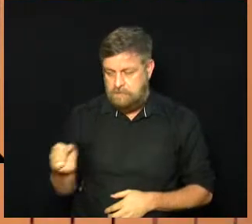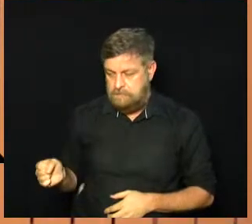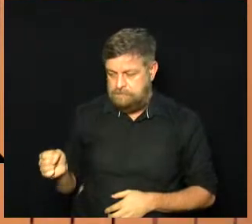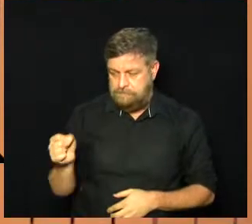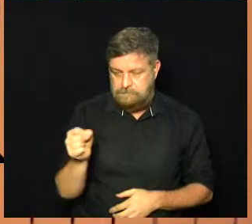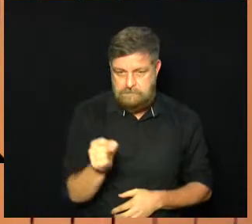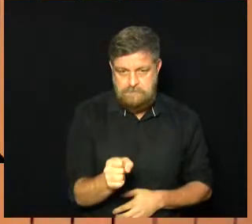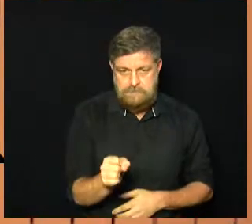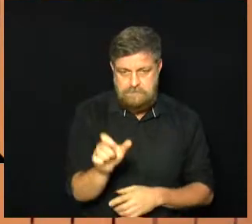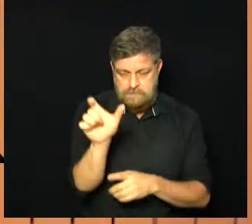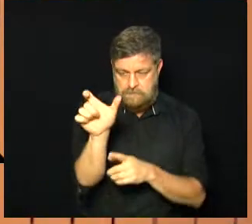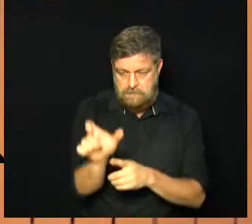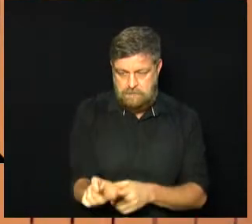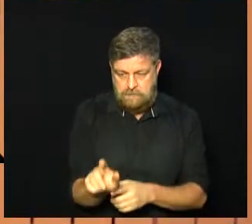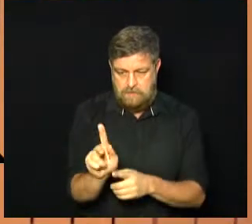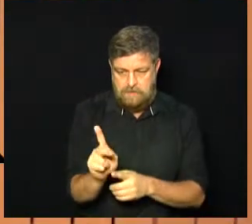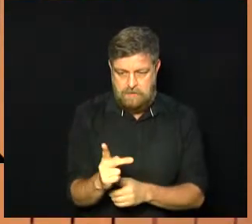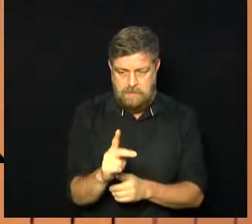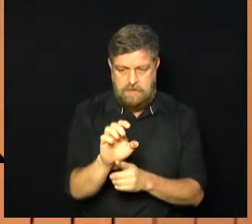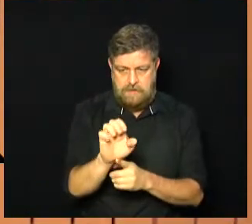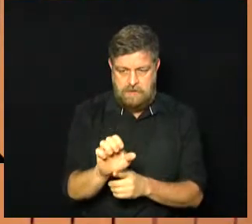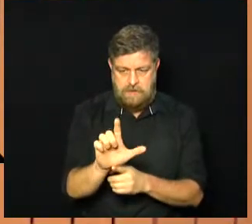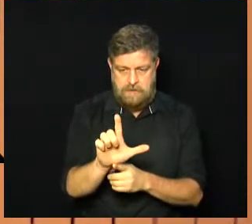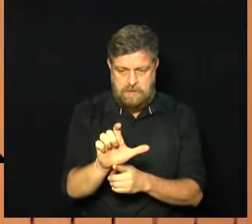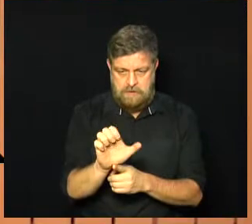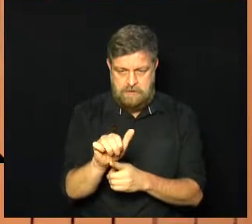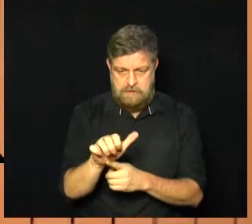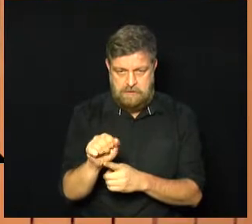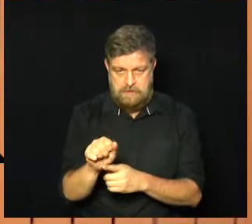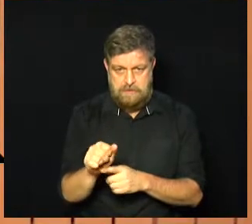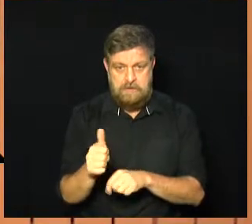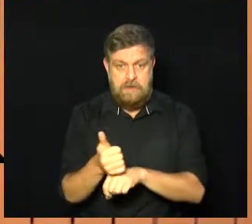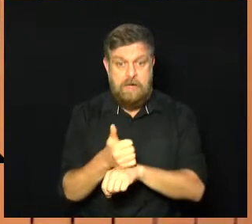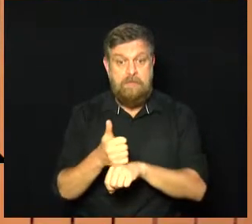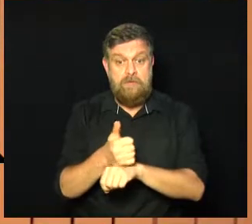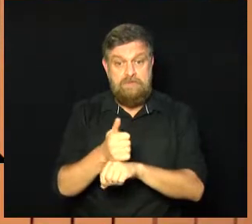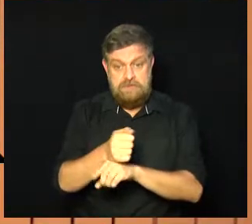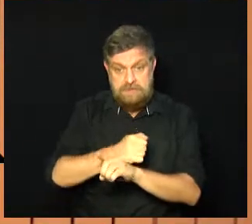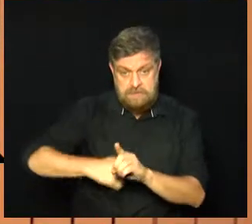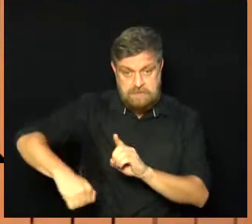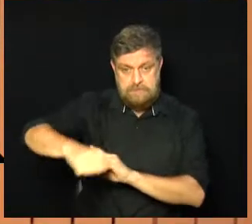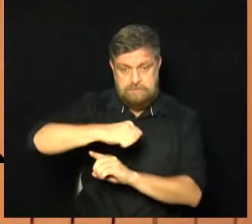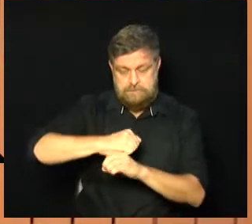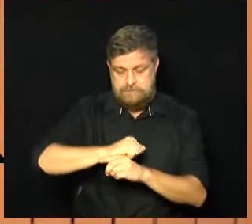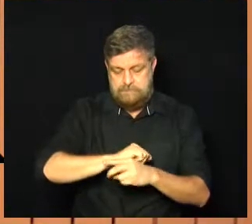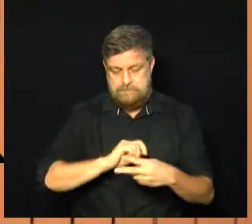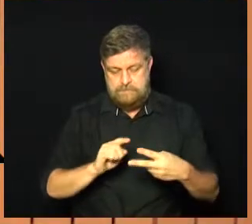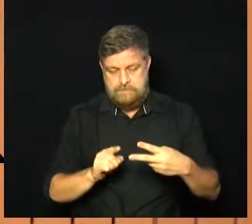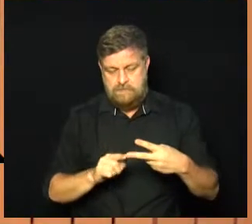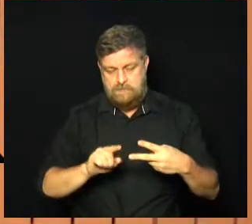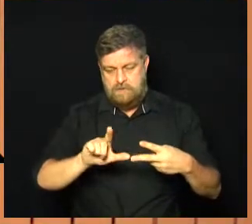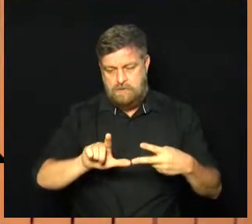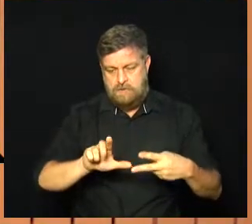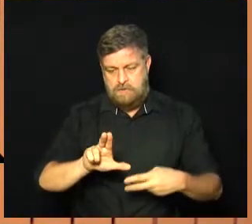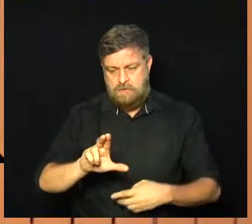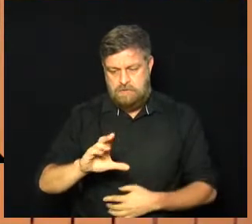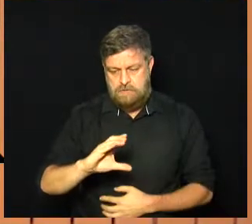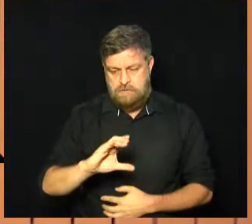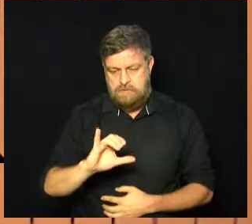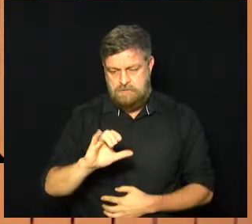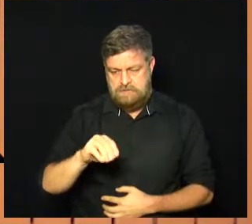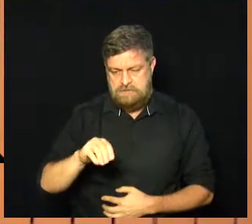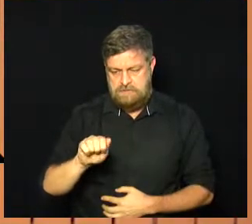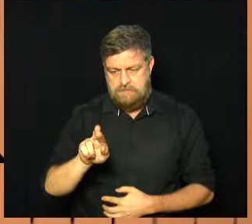Helena Abramo, que é socióloga especialista na condição de juventude, Lucimara Malaquias, que é presidenta